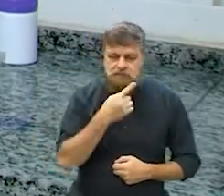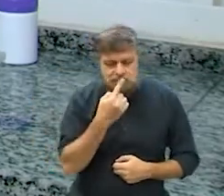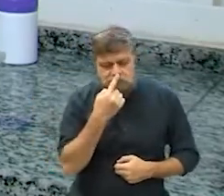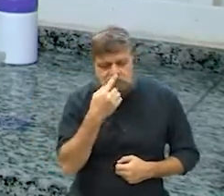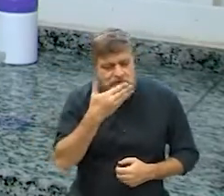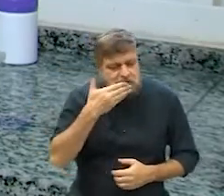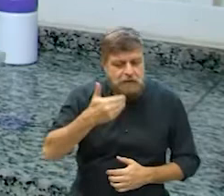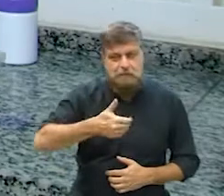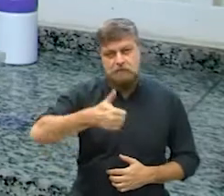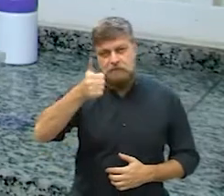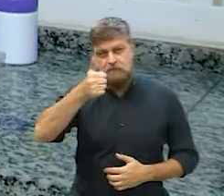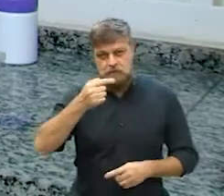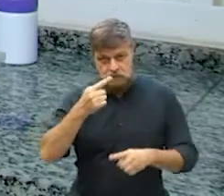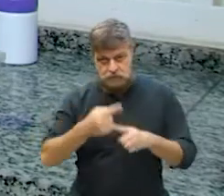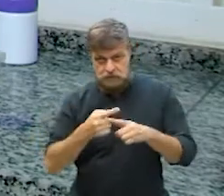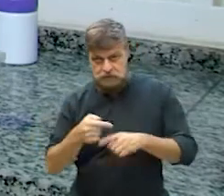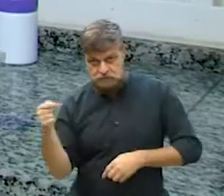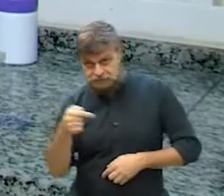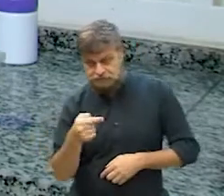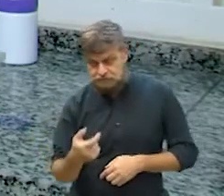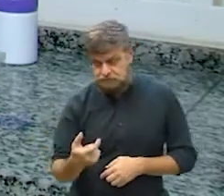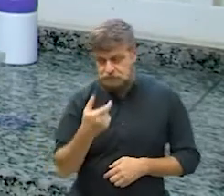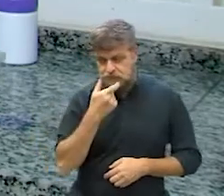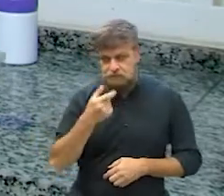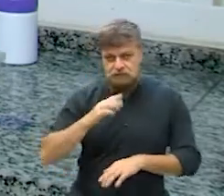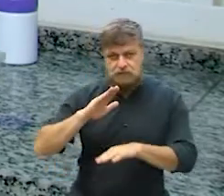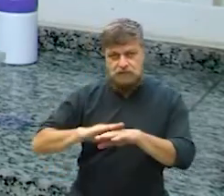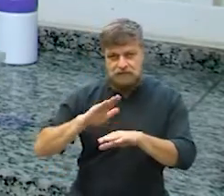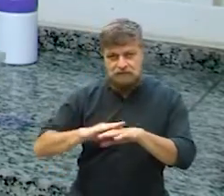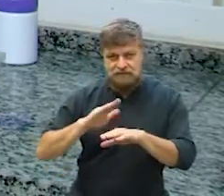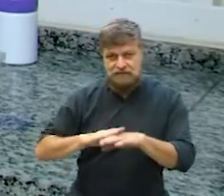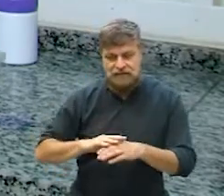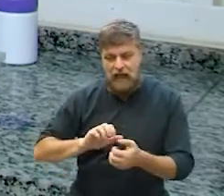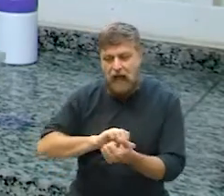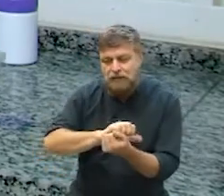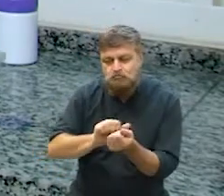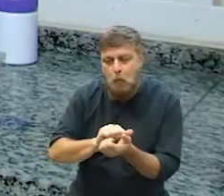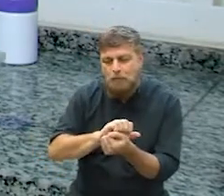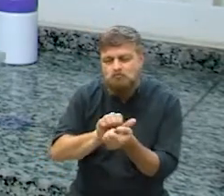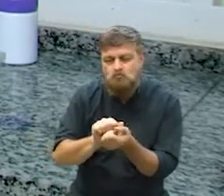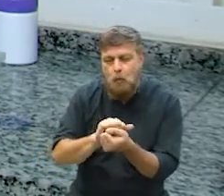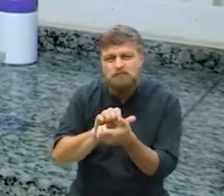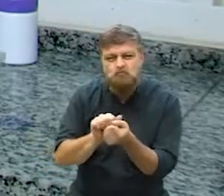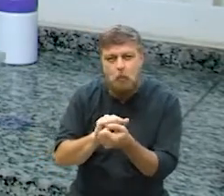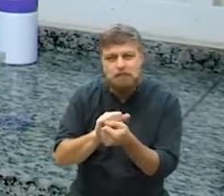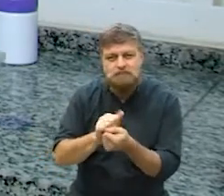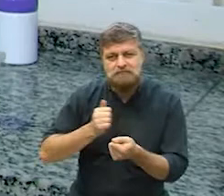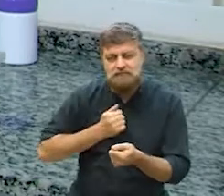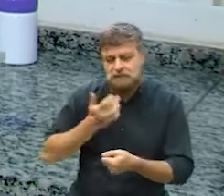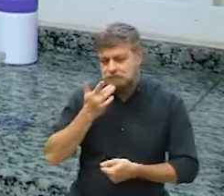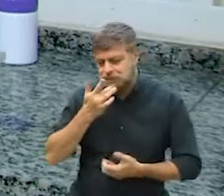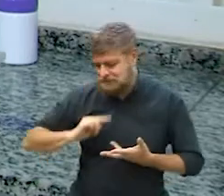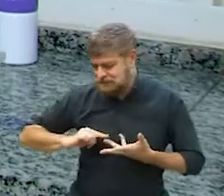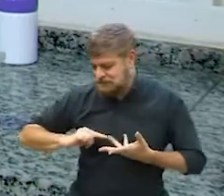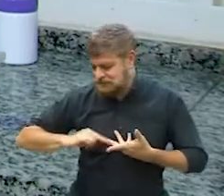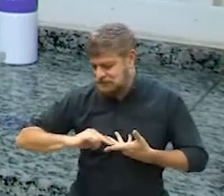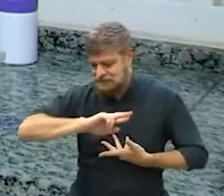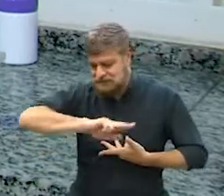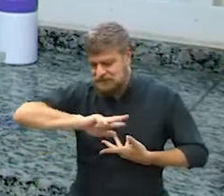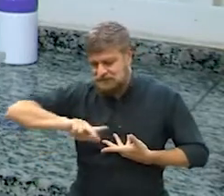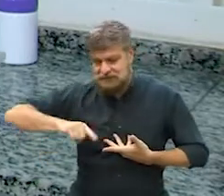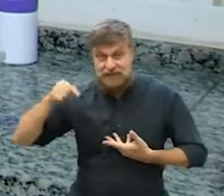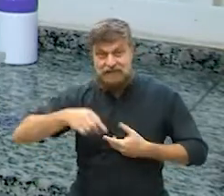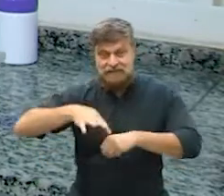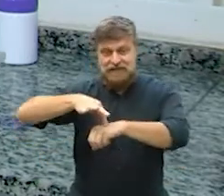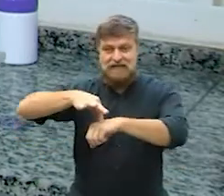animal, então, melhor ainda. Até porque esse biscoito é feito à base de ração e tem vários sabores.